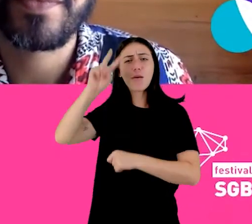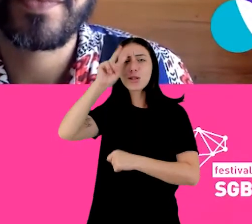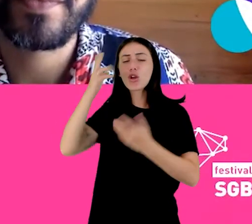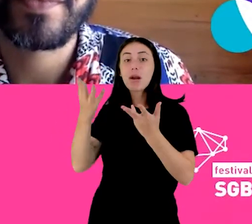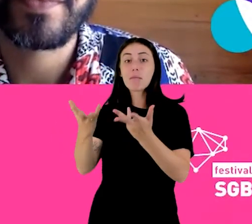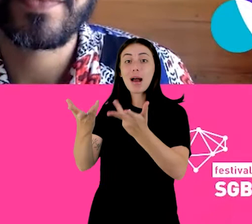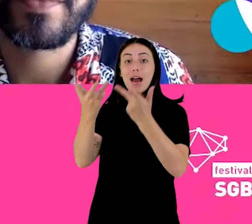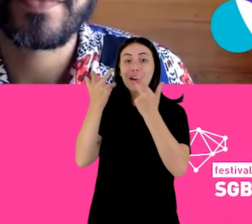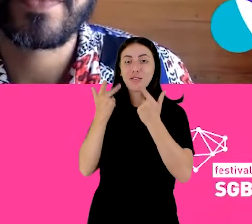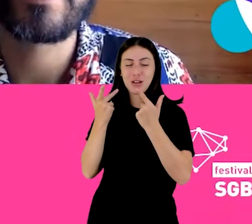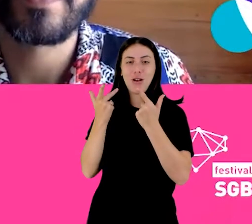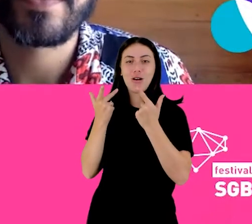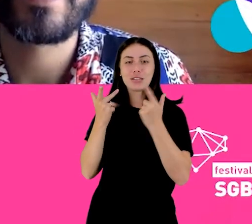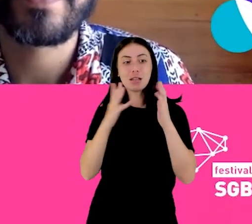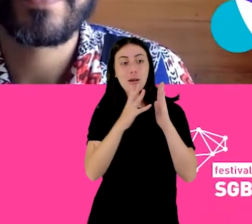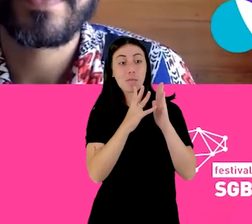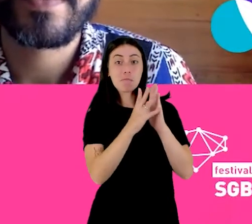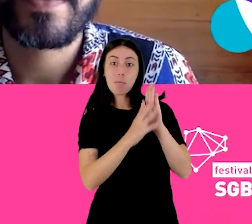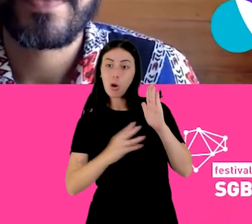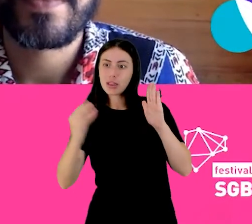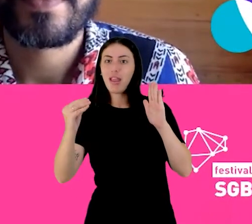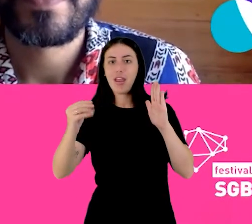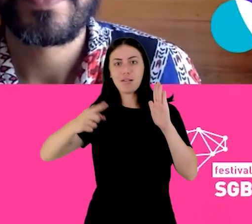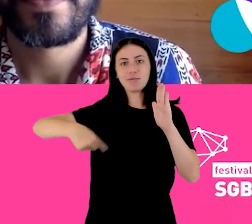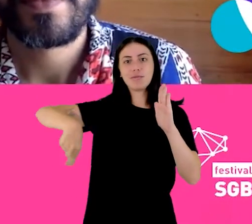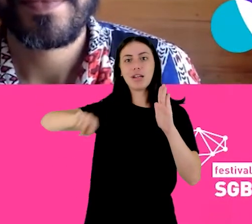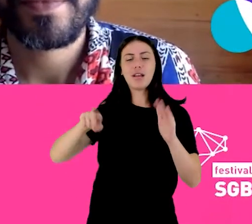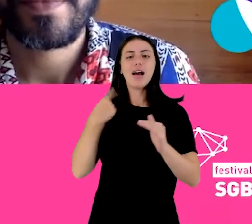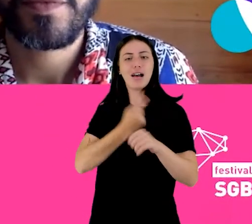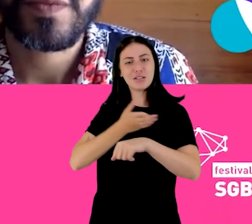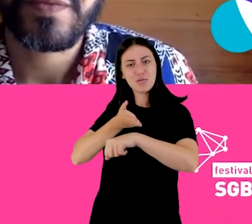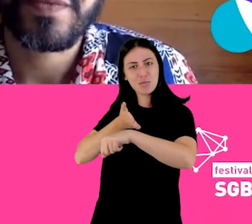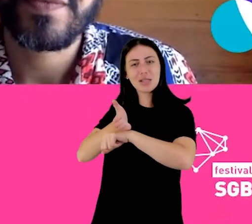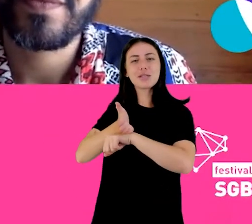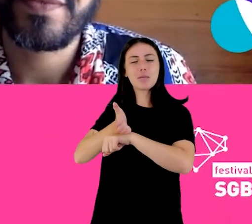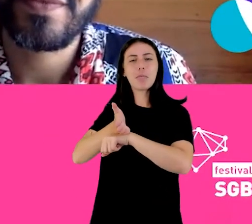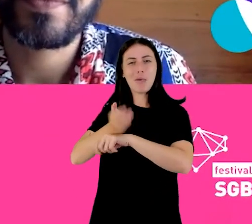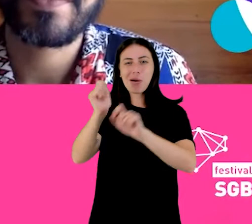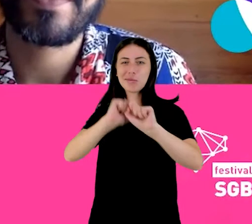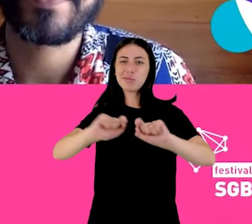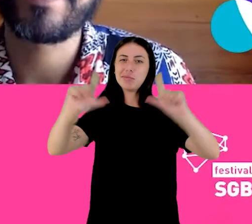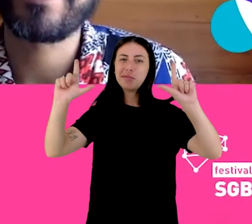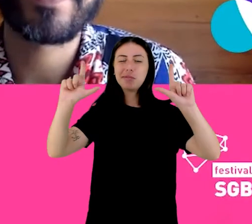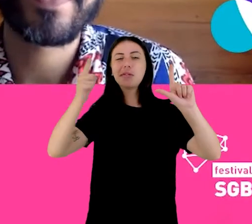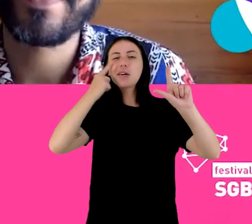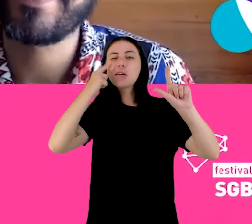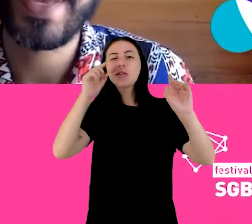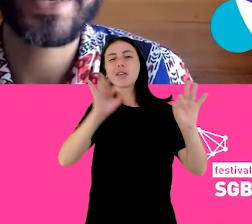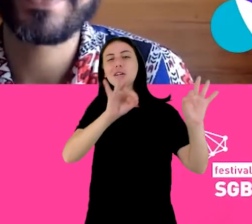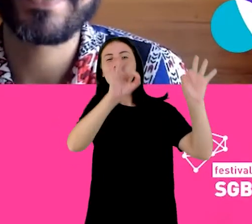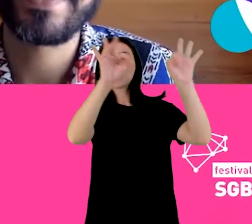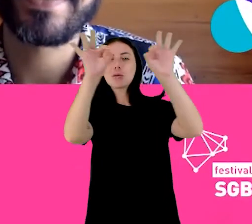que a potência das histórias, eles fizeram uma história maravilhosa, inspirada no filme do Belisário. A